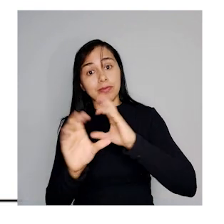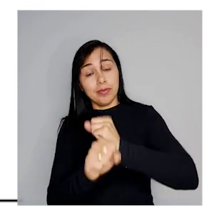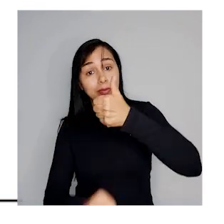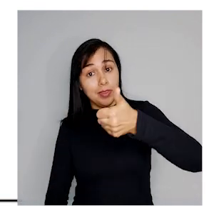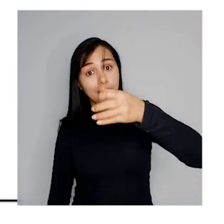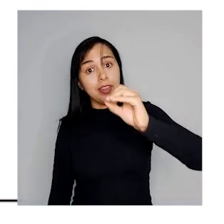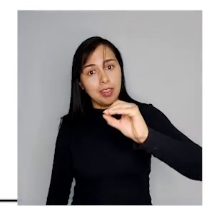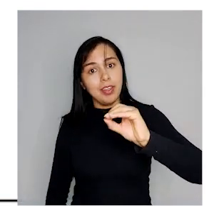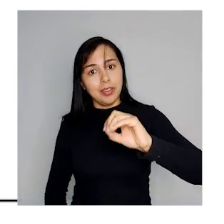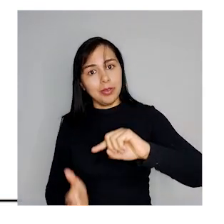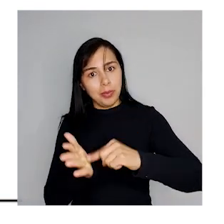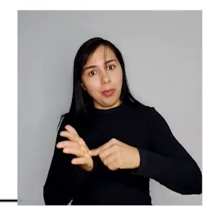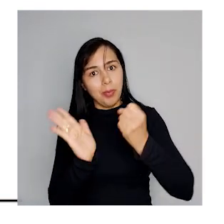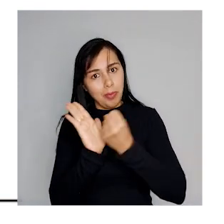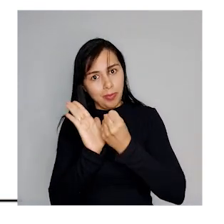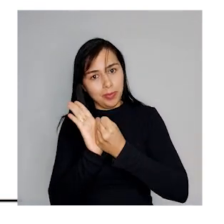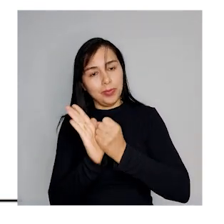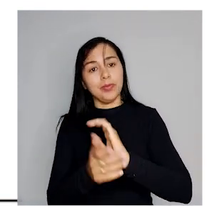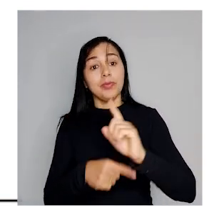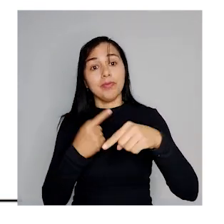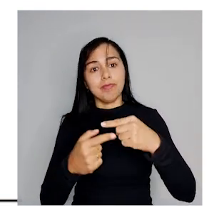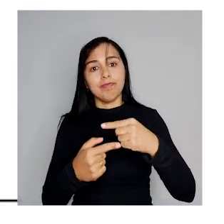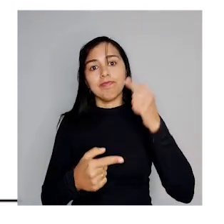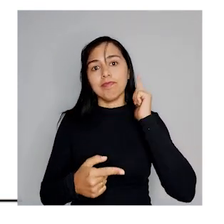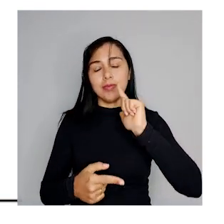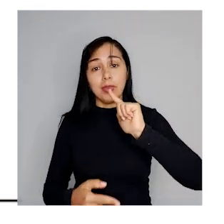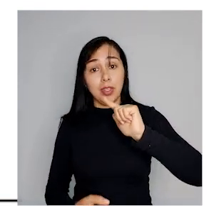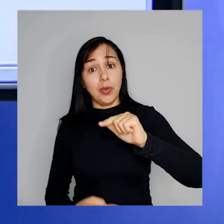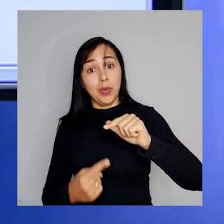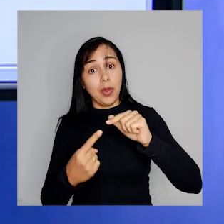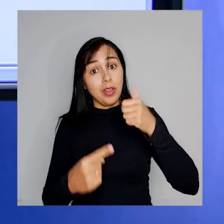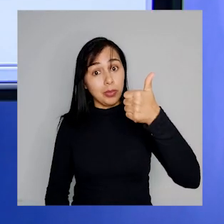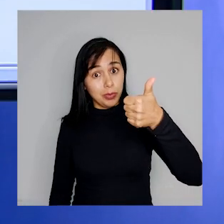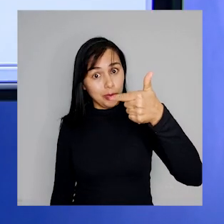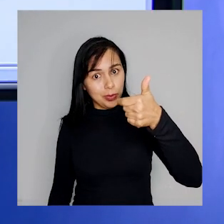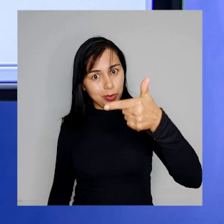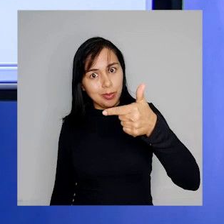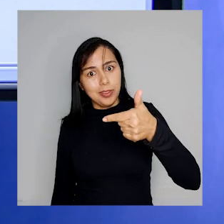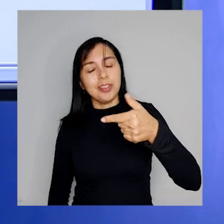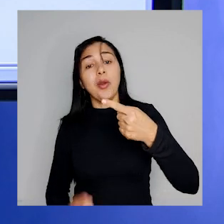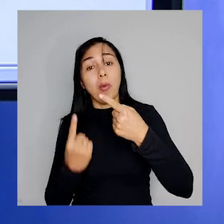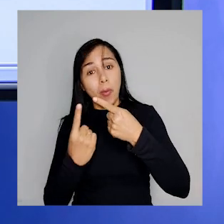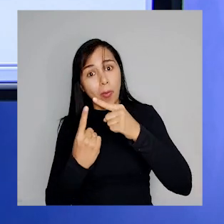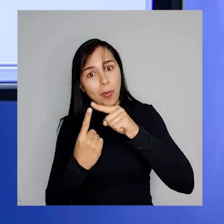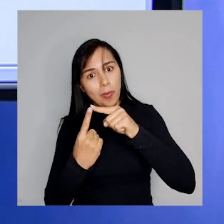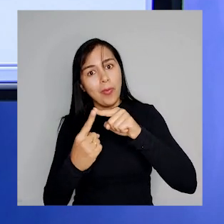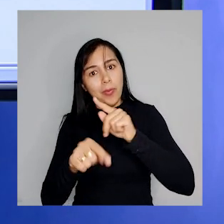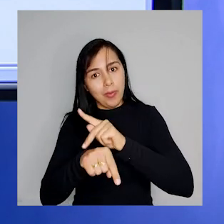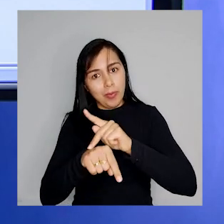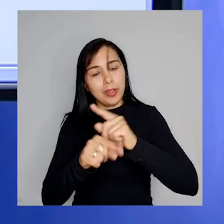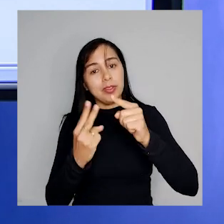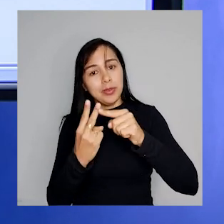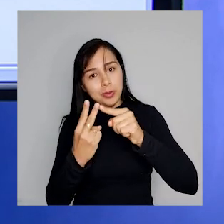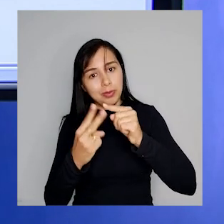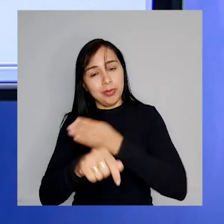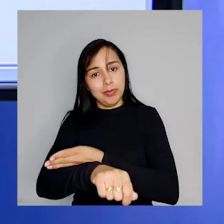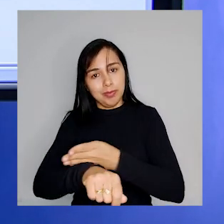pontos. Aqui, quando ela conseguiu 12 pontos, né, ele está ilustrando, e aqui quando ela